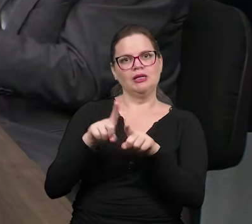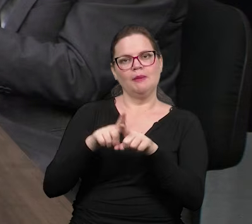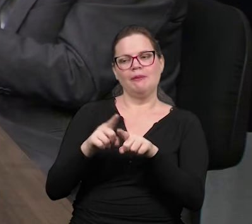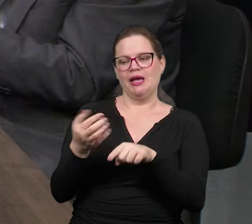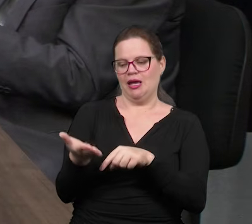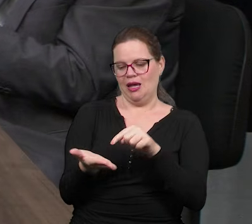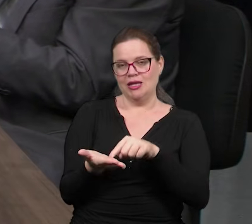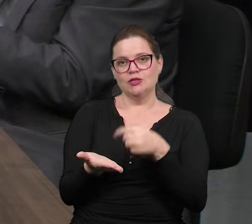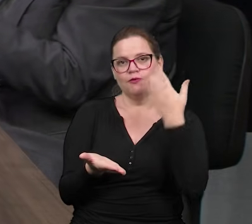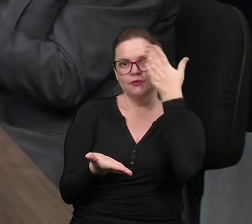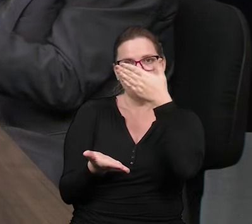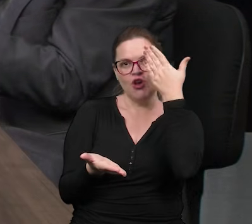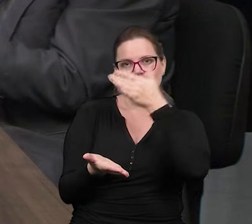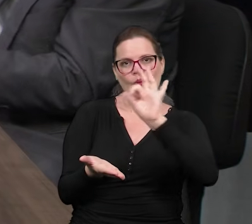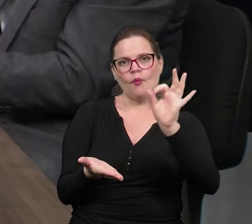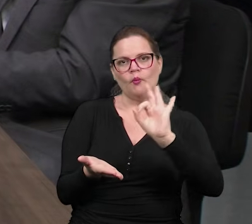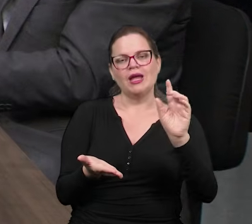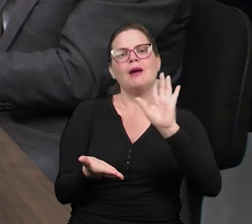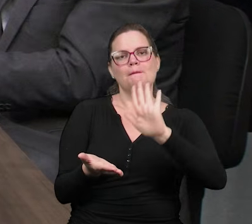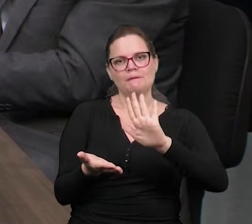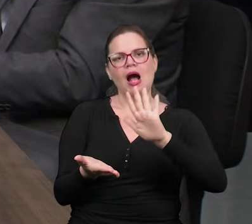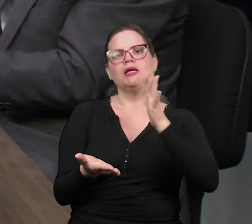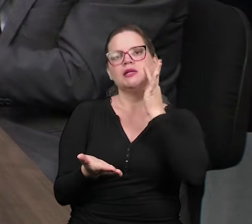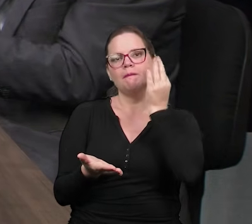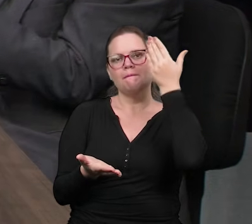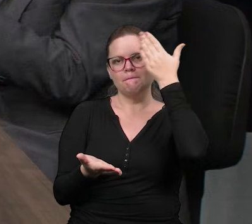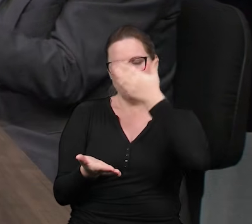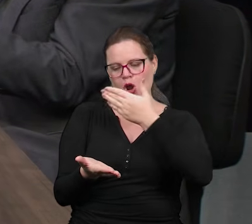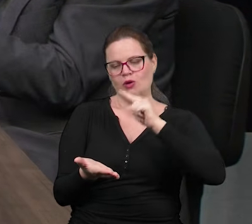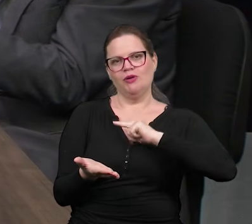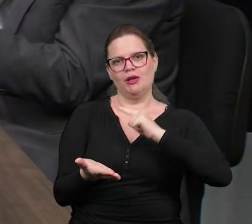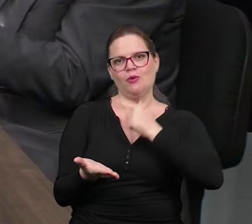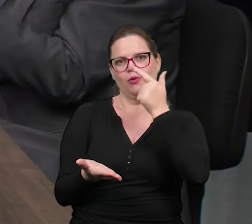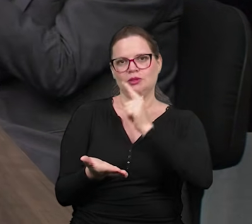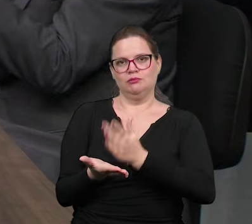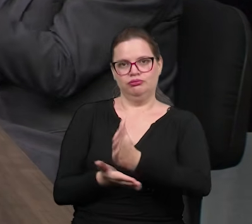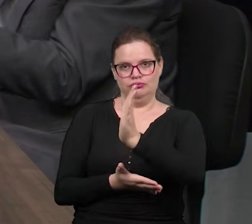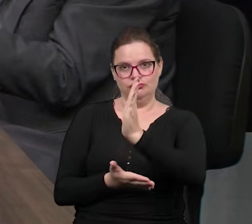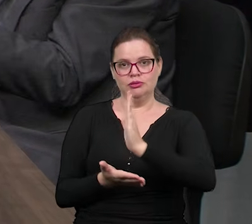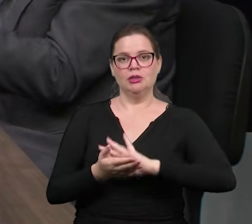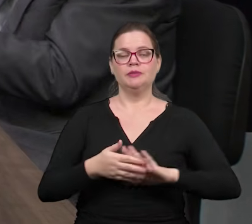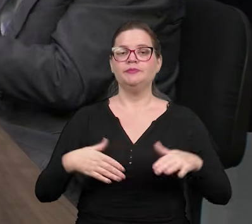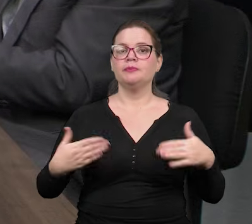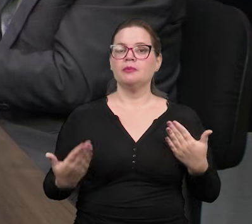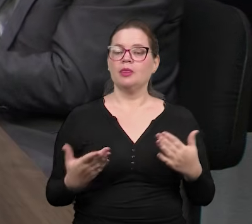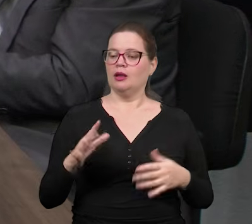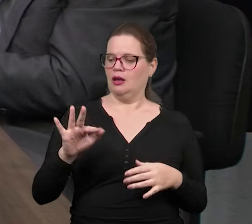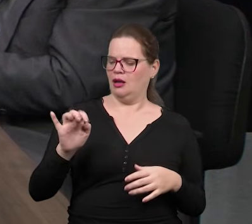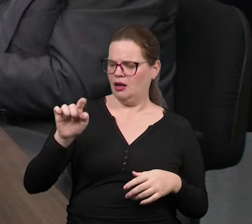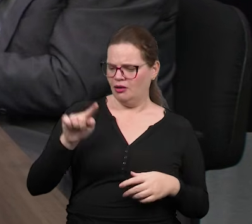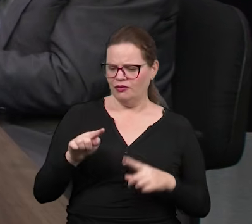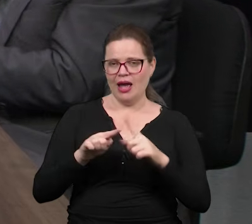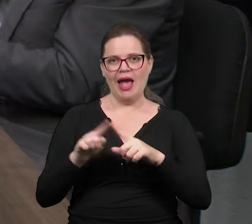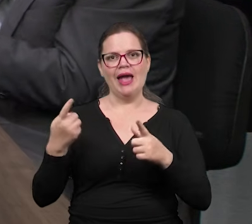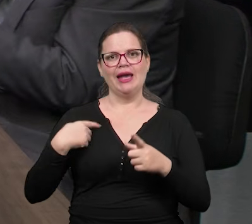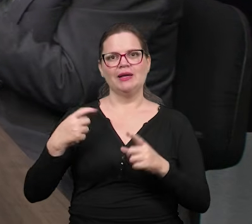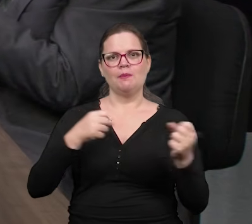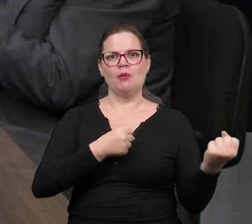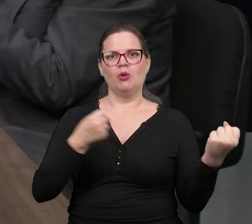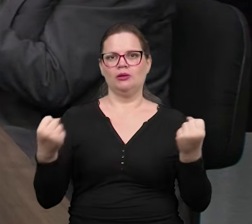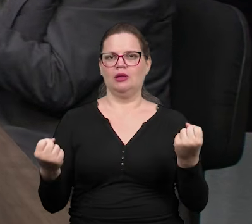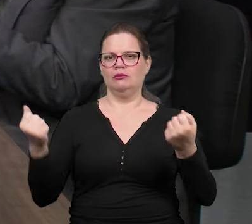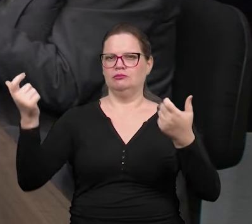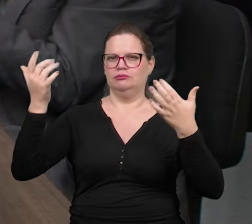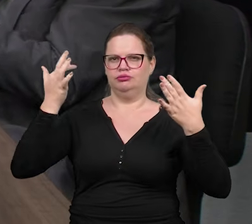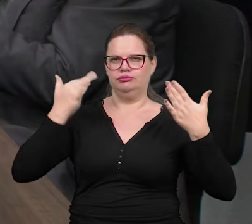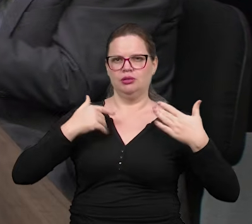fé ela tem o poder de nos levar a confiar no que é eterno. E